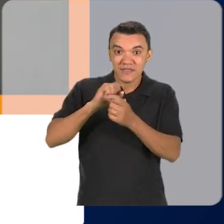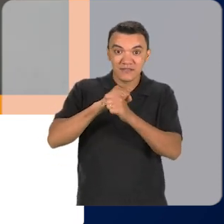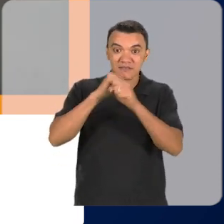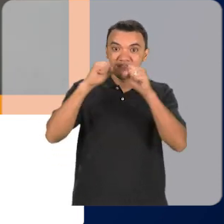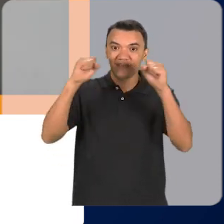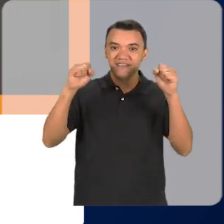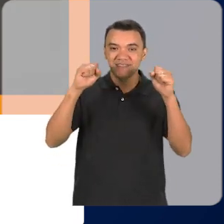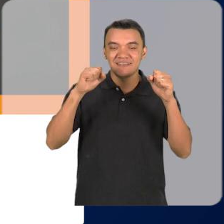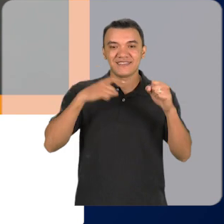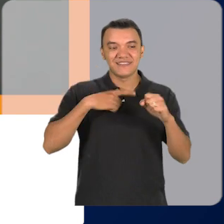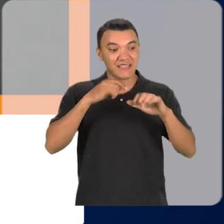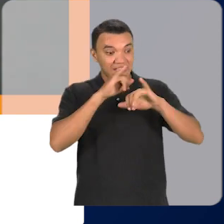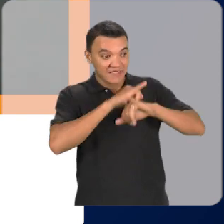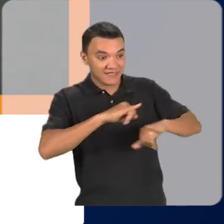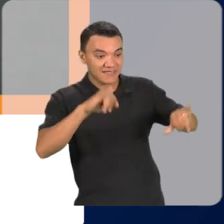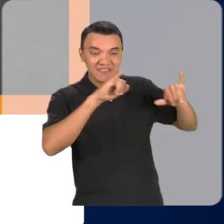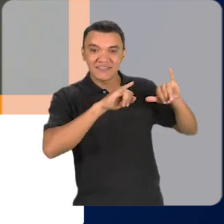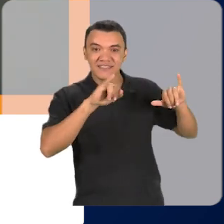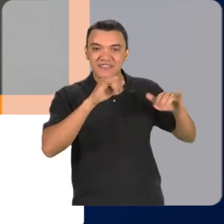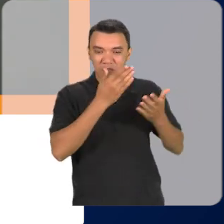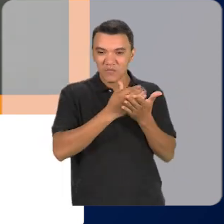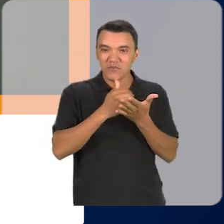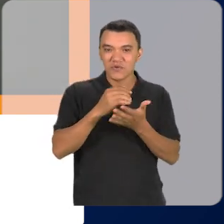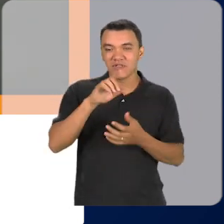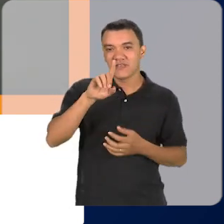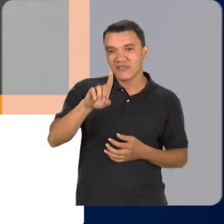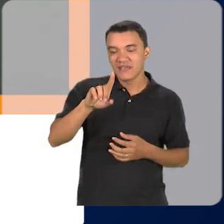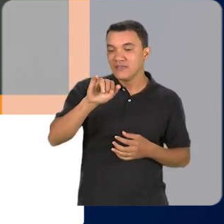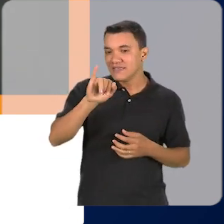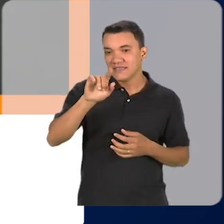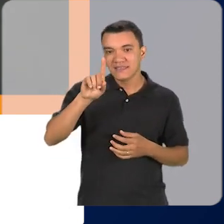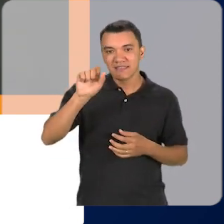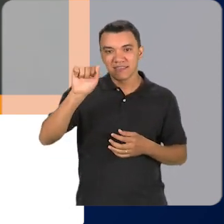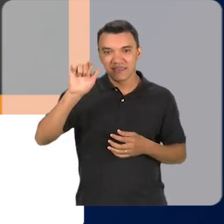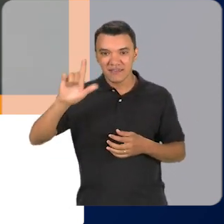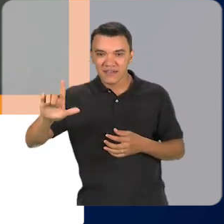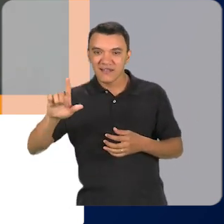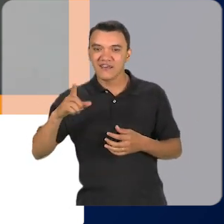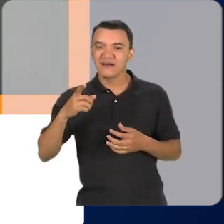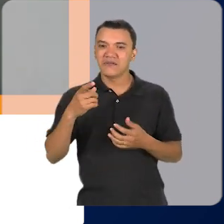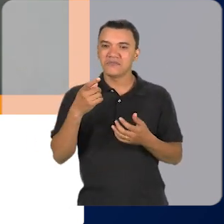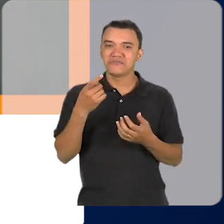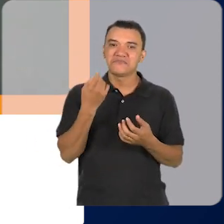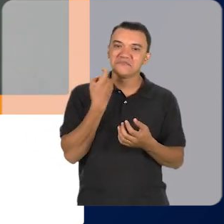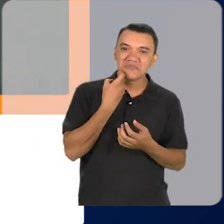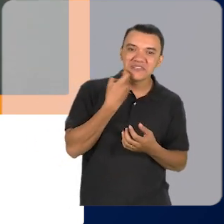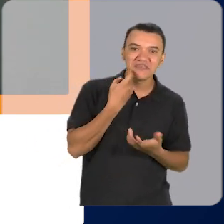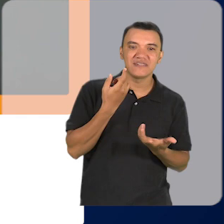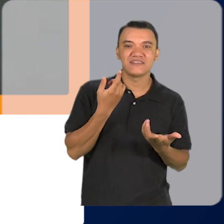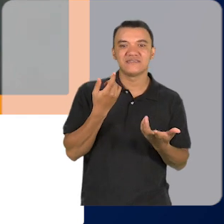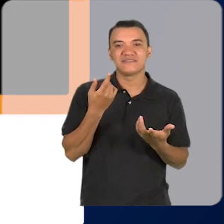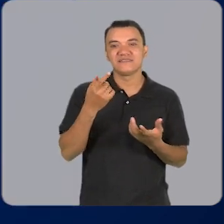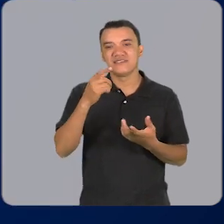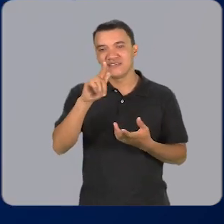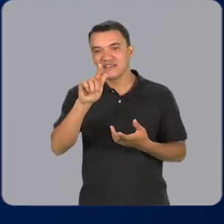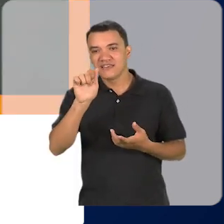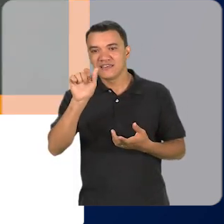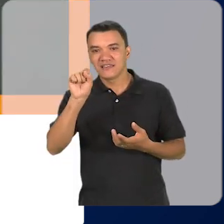do ideal e até o final do dia. Então, passa do peixe, é o gás, é esse do... Que